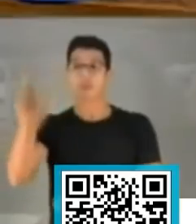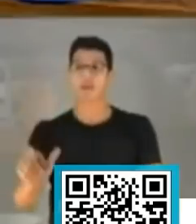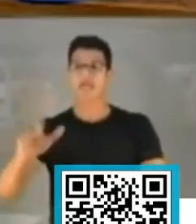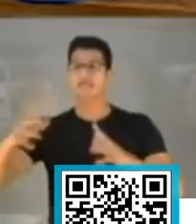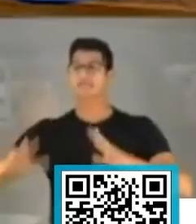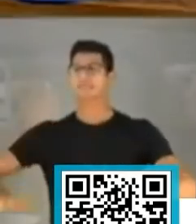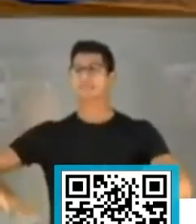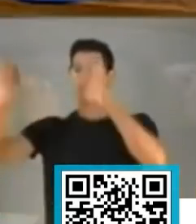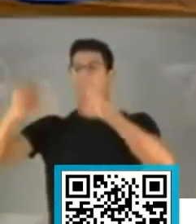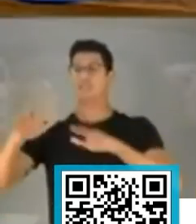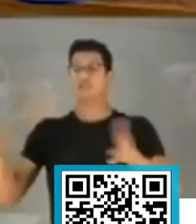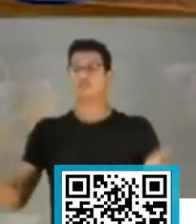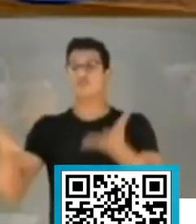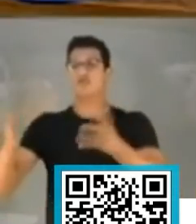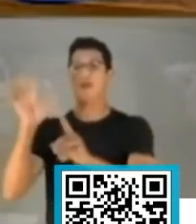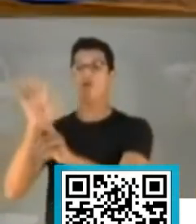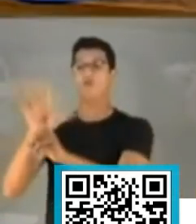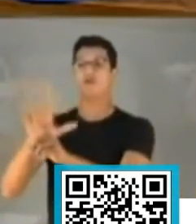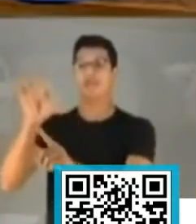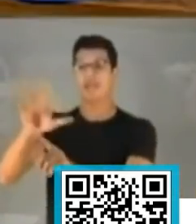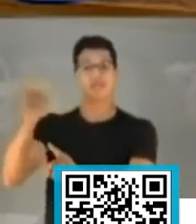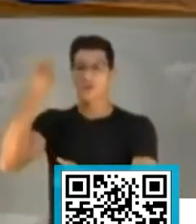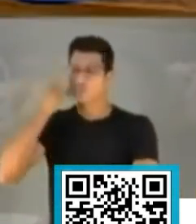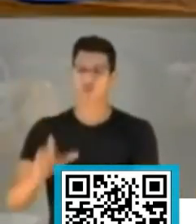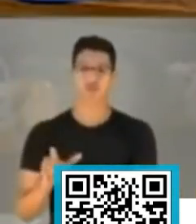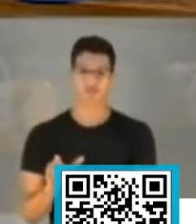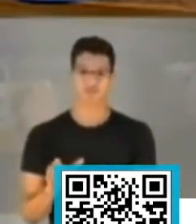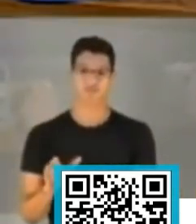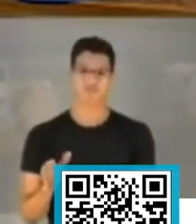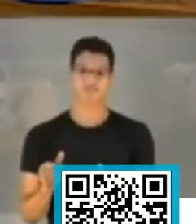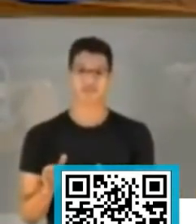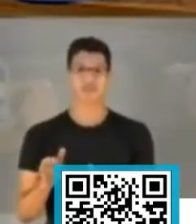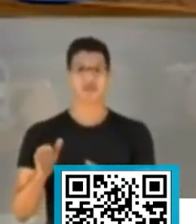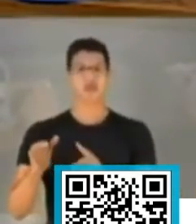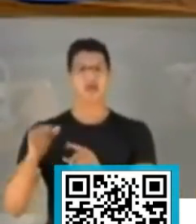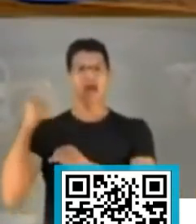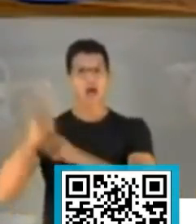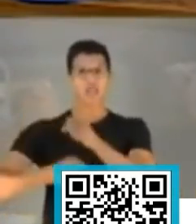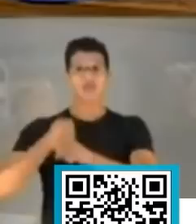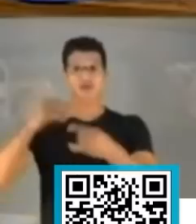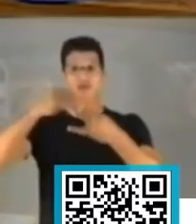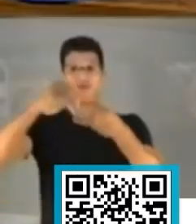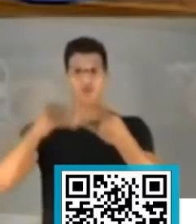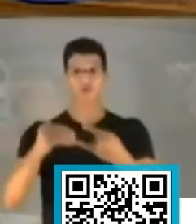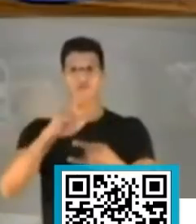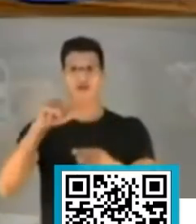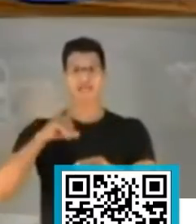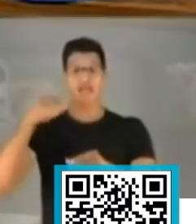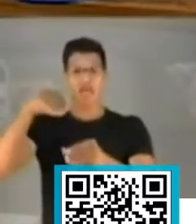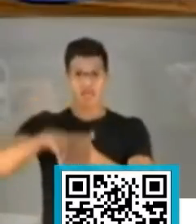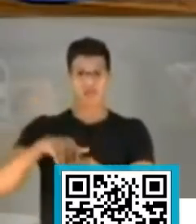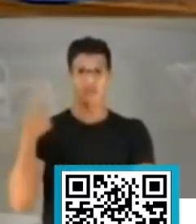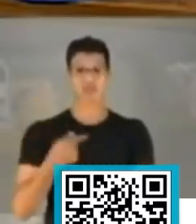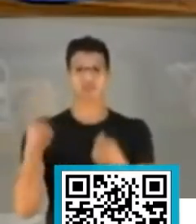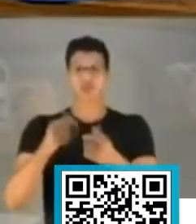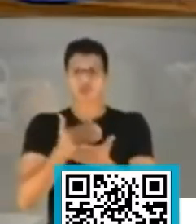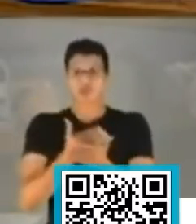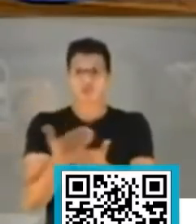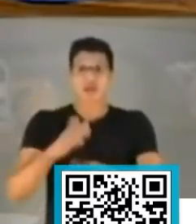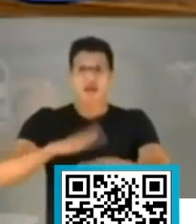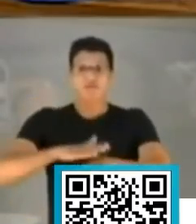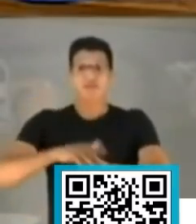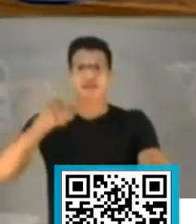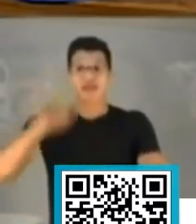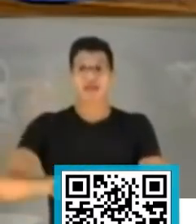foi uma guerra que a gente morreu para convencer ele a gente não conseguiu ano que vem a ser o Cruz vai ter eleição que a gente tem que começar